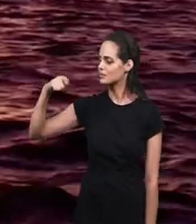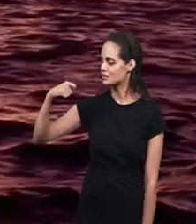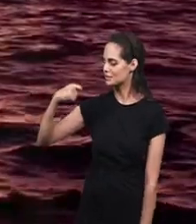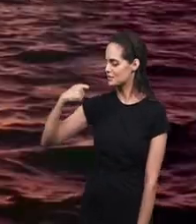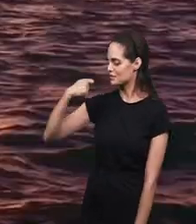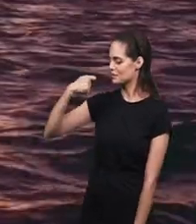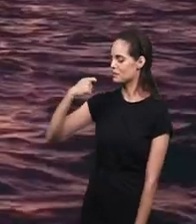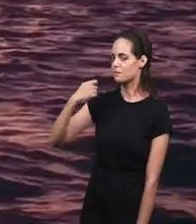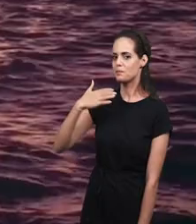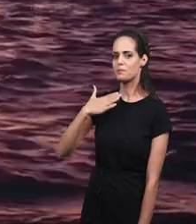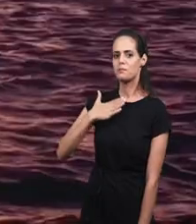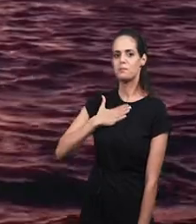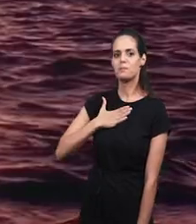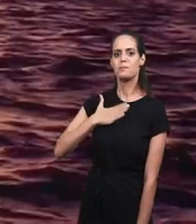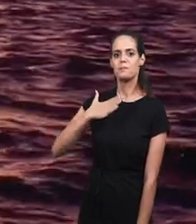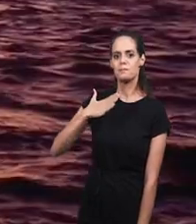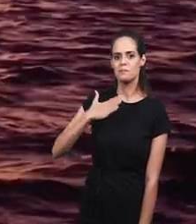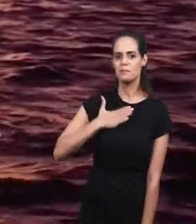Jesus